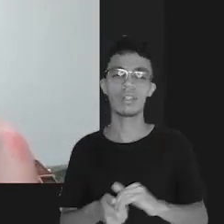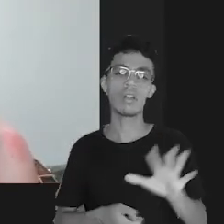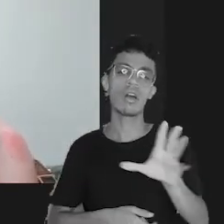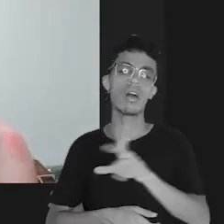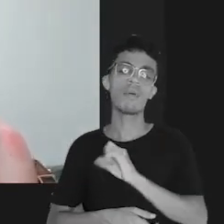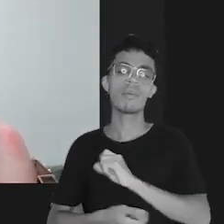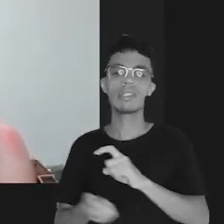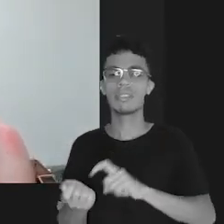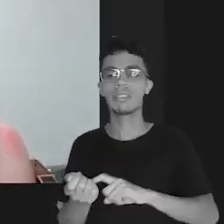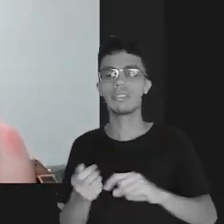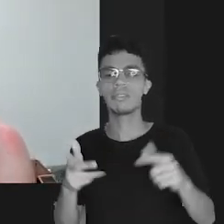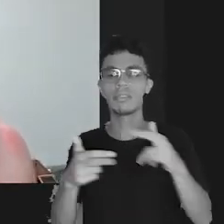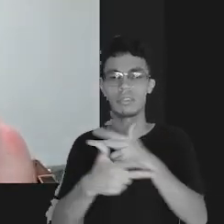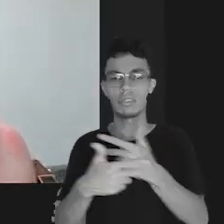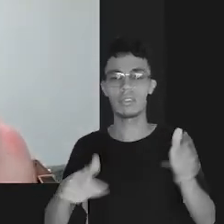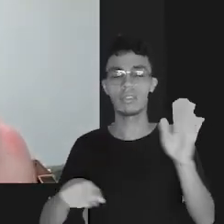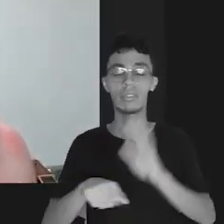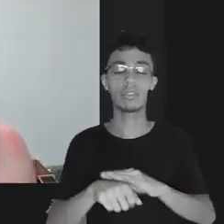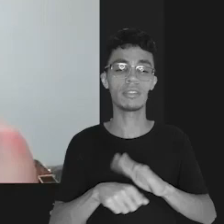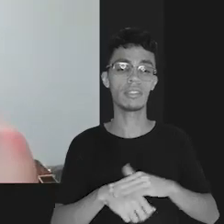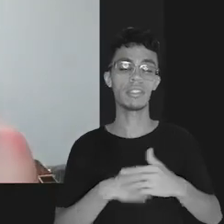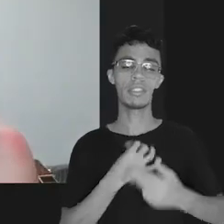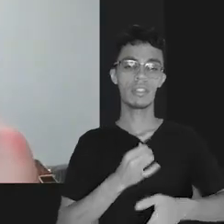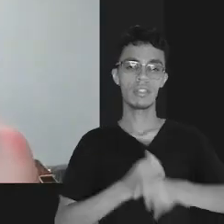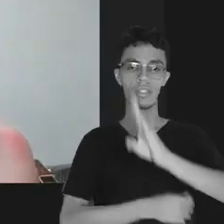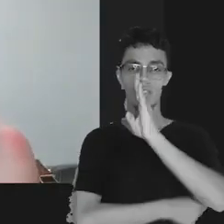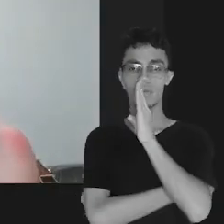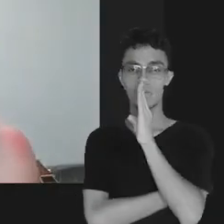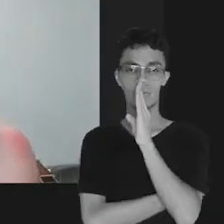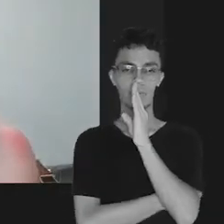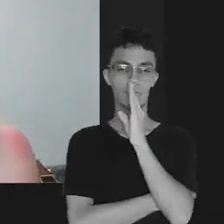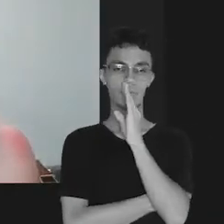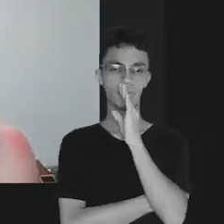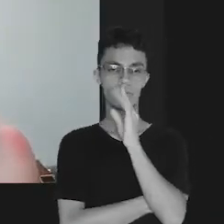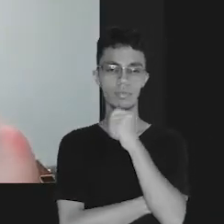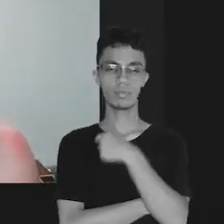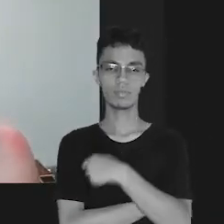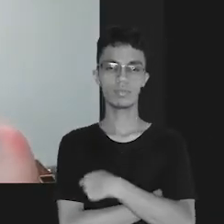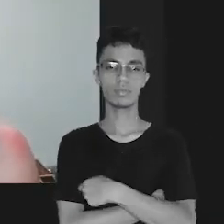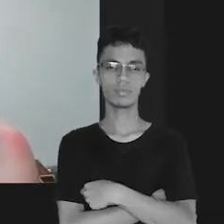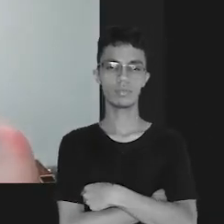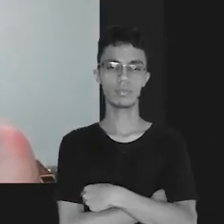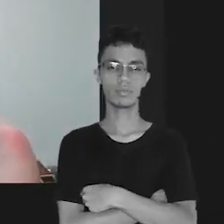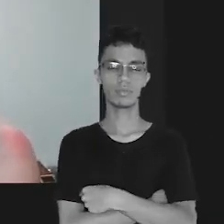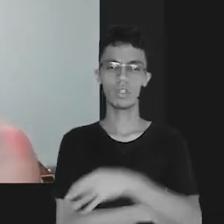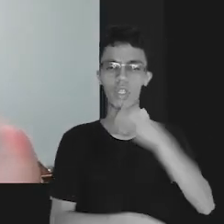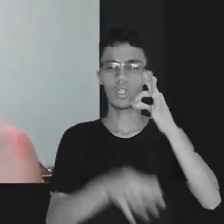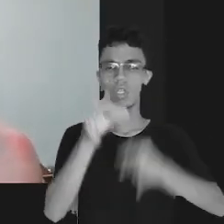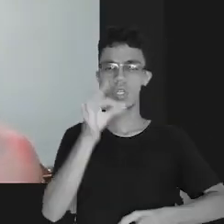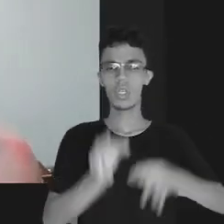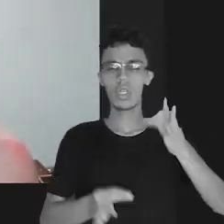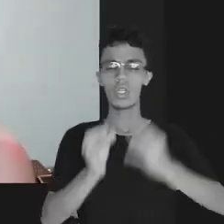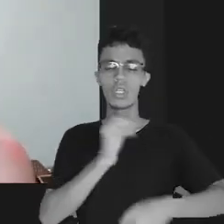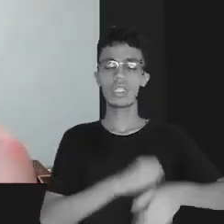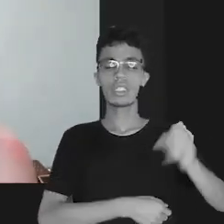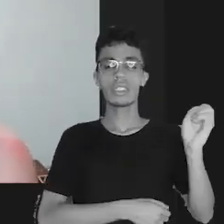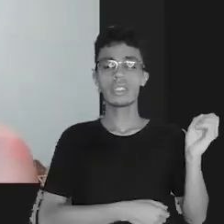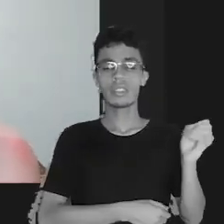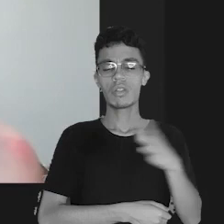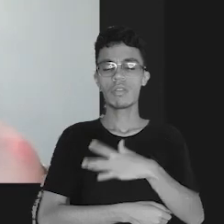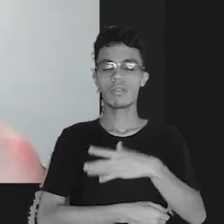amor, coisas feitas de silêncio. Juiz jovem tirando a mão no nariz a contragosto.